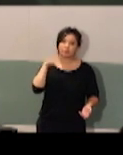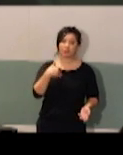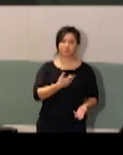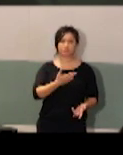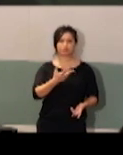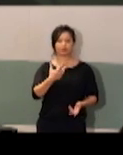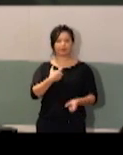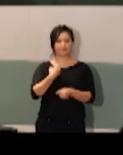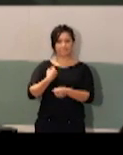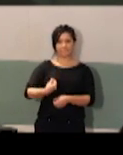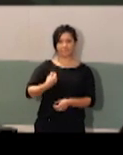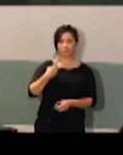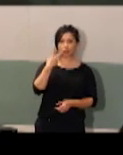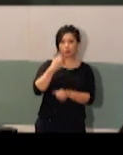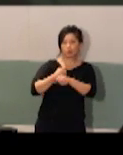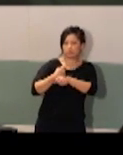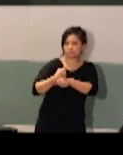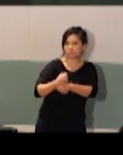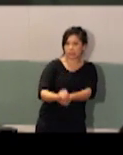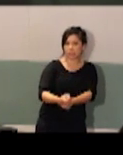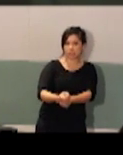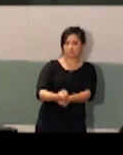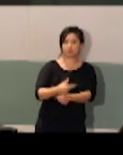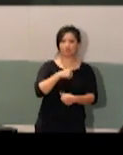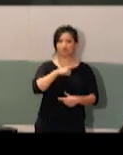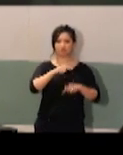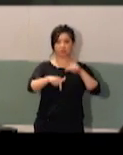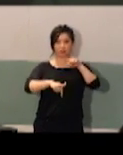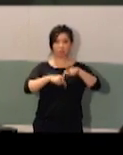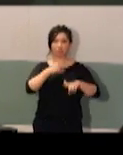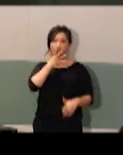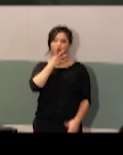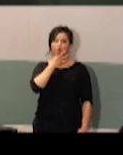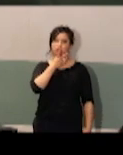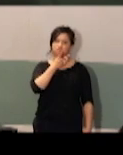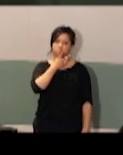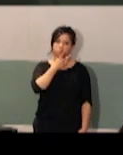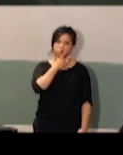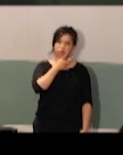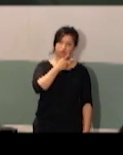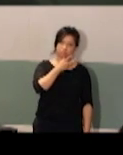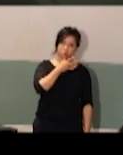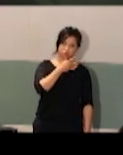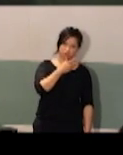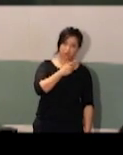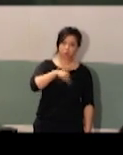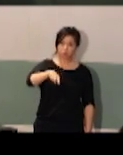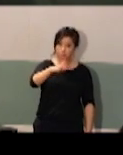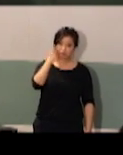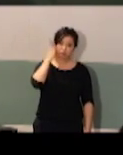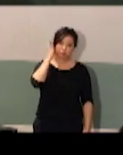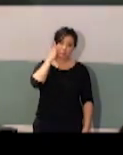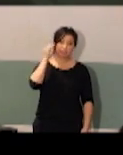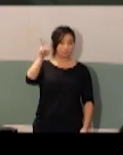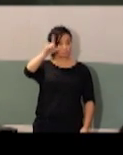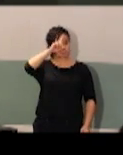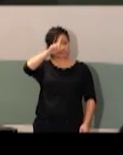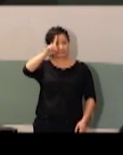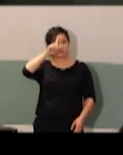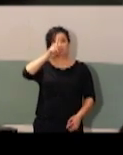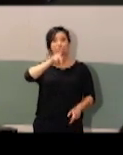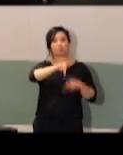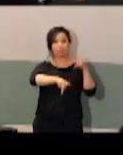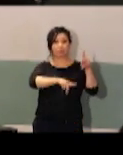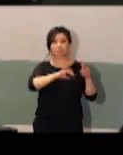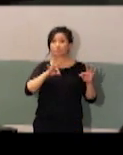2 anos e meio de Operação Tartaruga. Temos, no dia a dia, a insegurança geral da população,